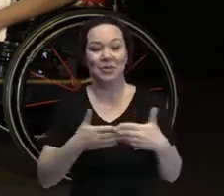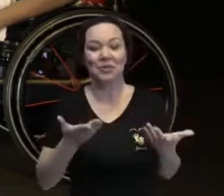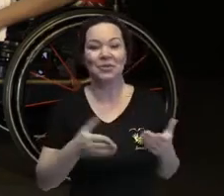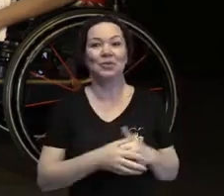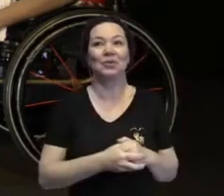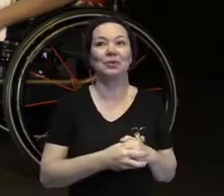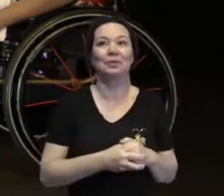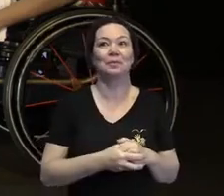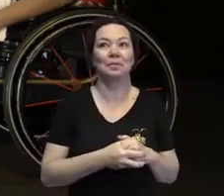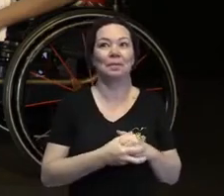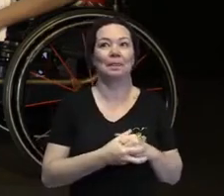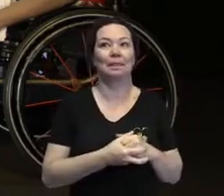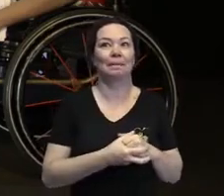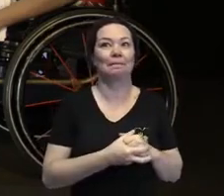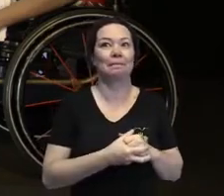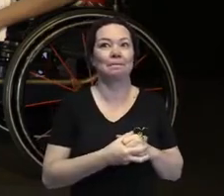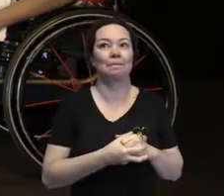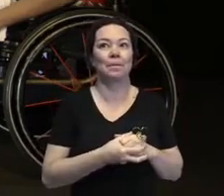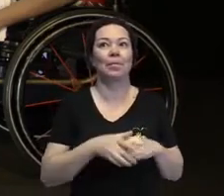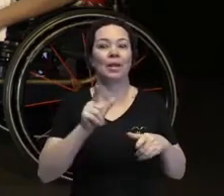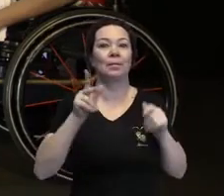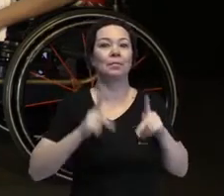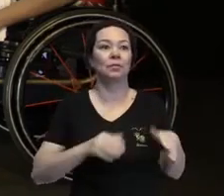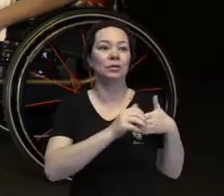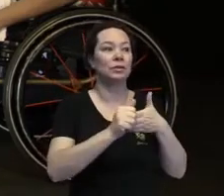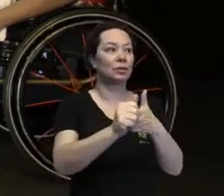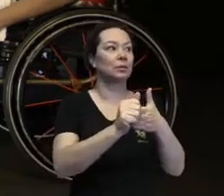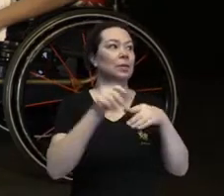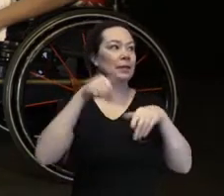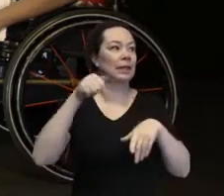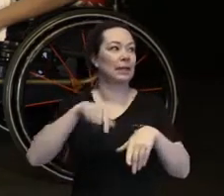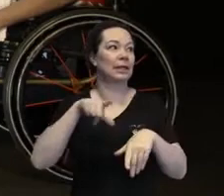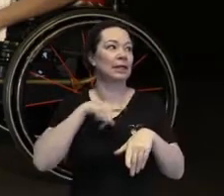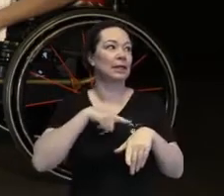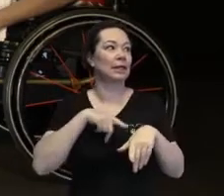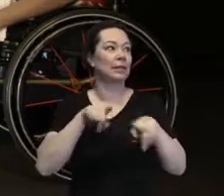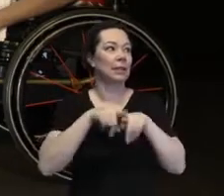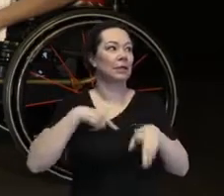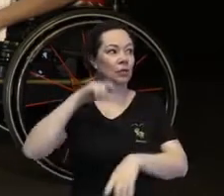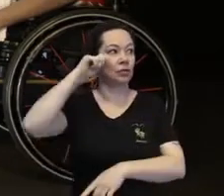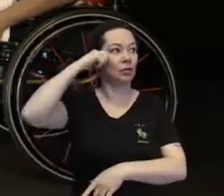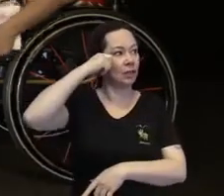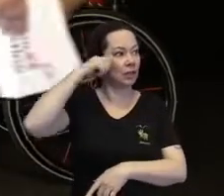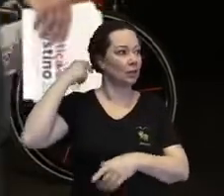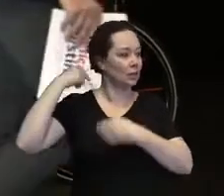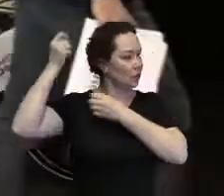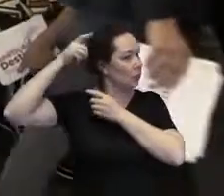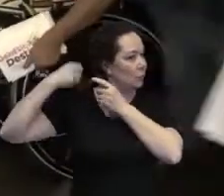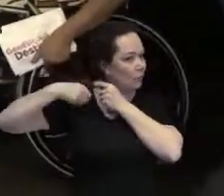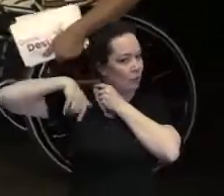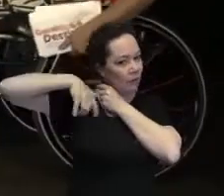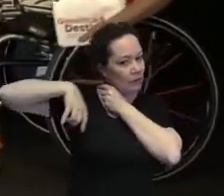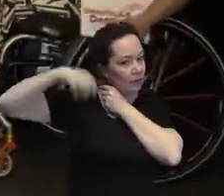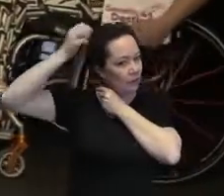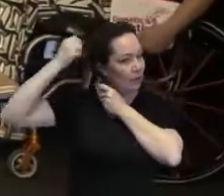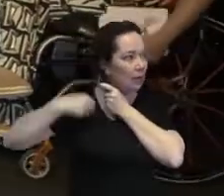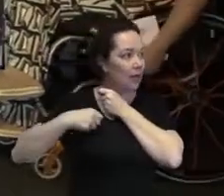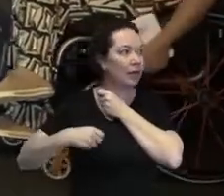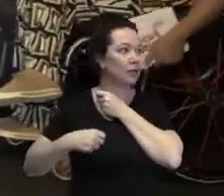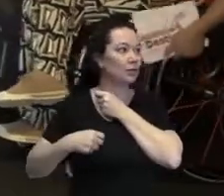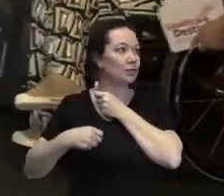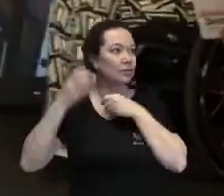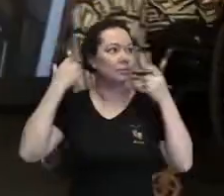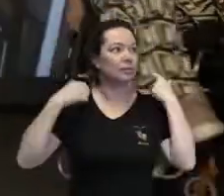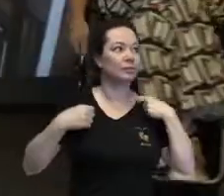Vou descrever para quem está nos acompanhando uma questão aí. Eu sou negro, tenho LED, não expresso trança,